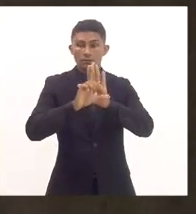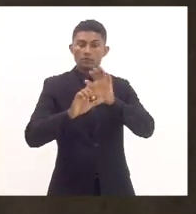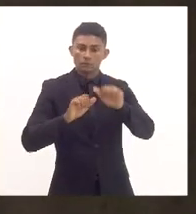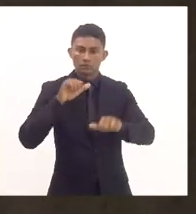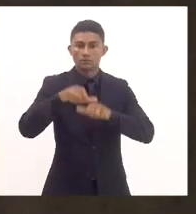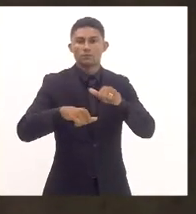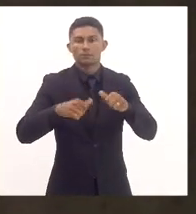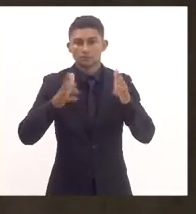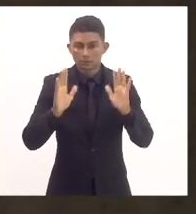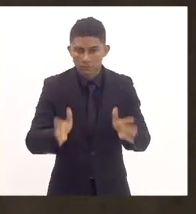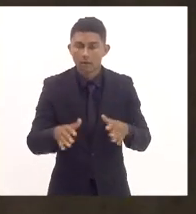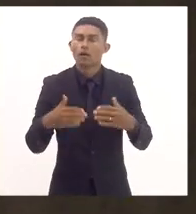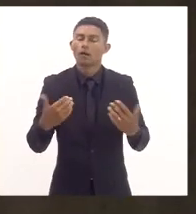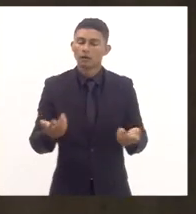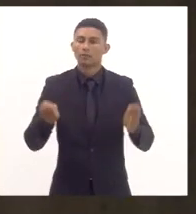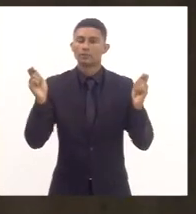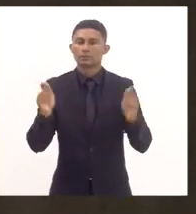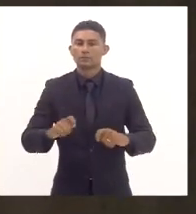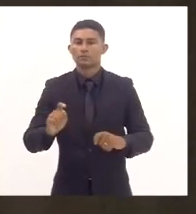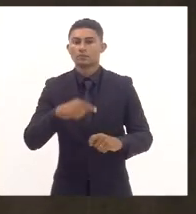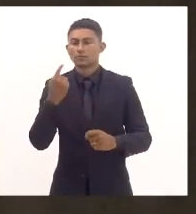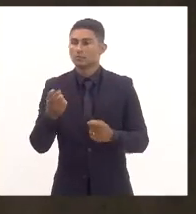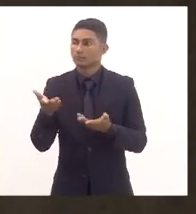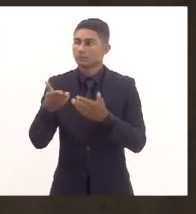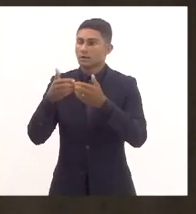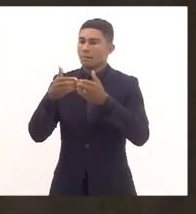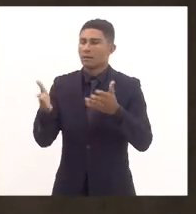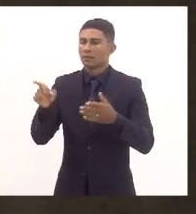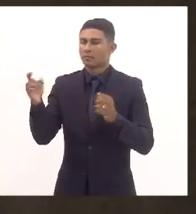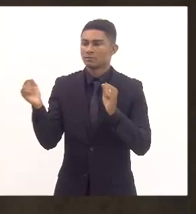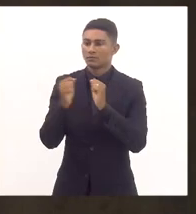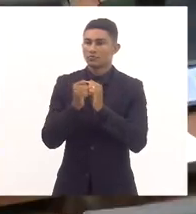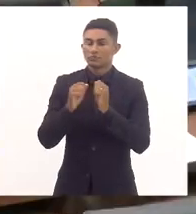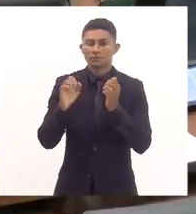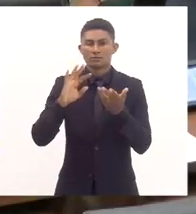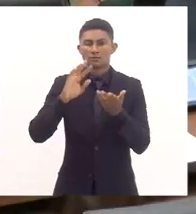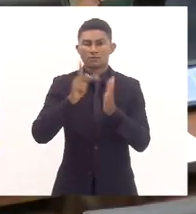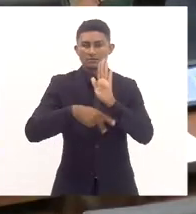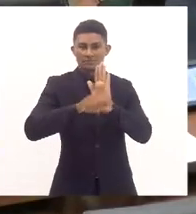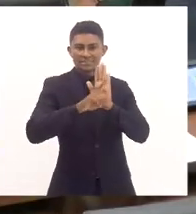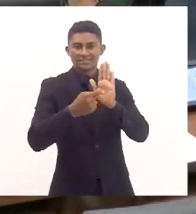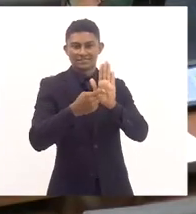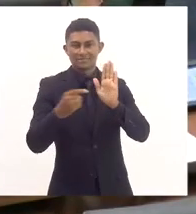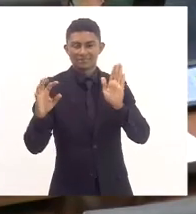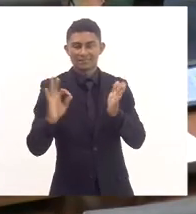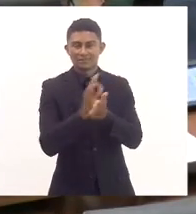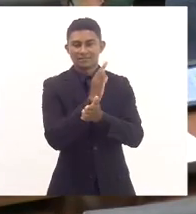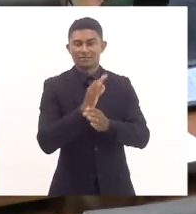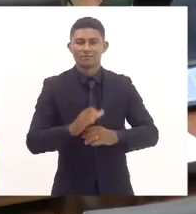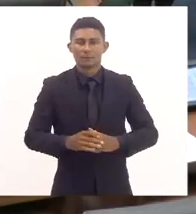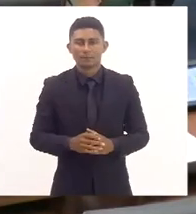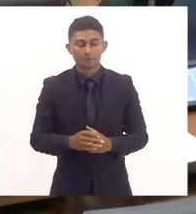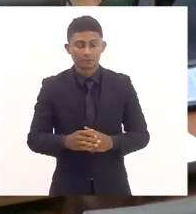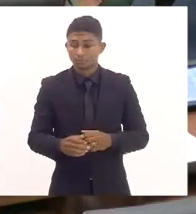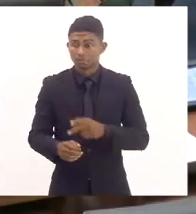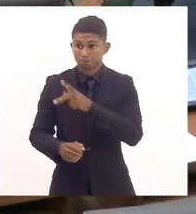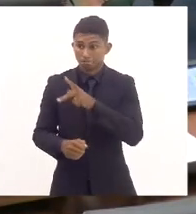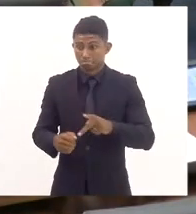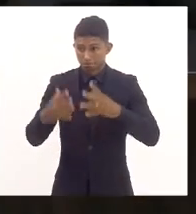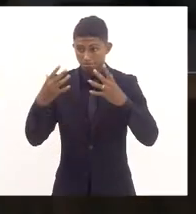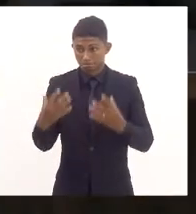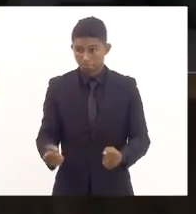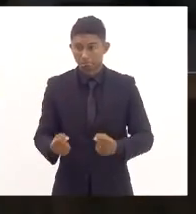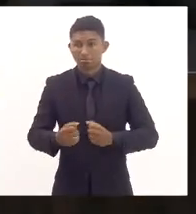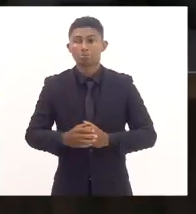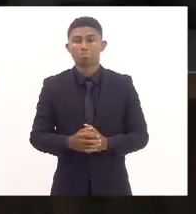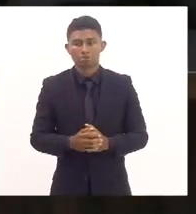lei daremos aí a consultoria para Deputado te ajuda que submeter presidensia vossa